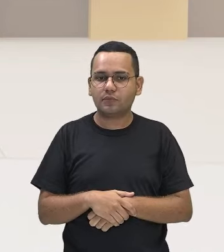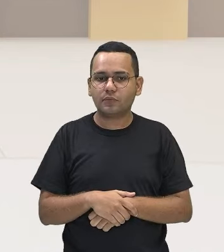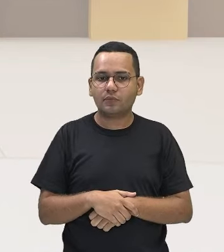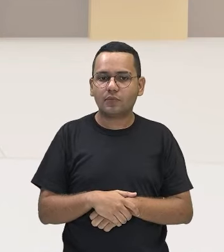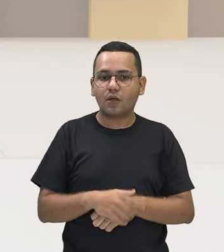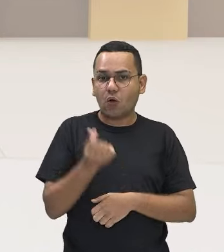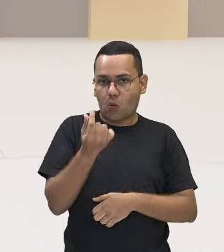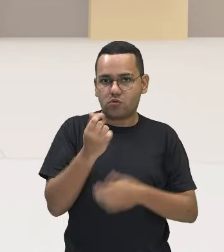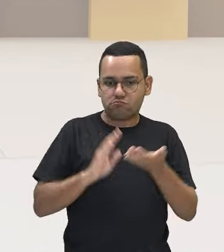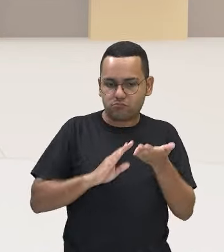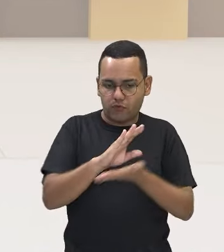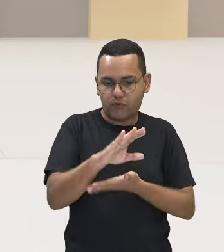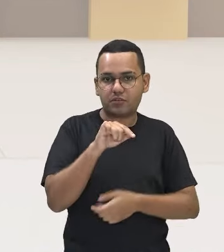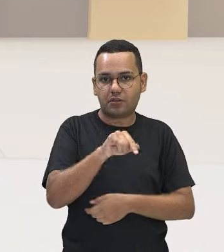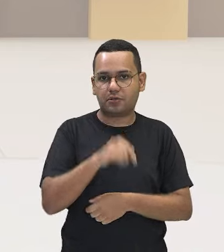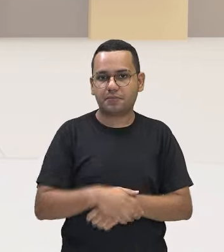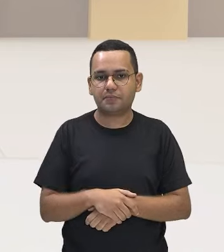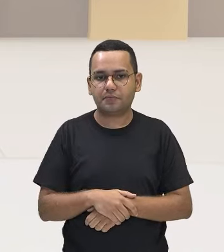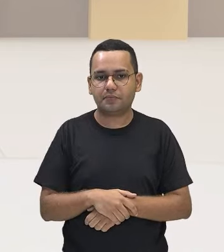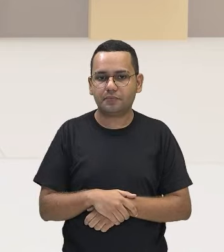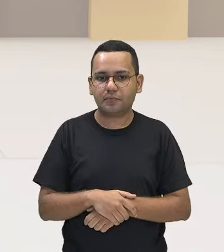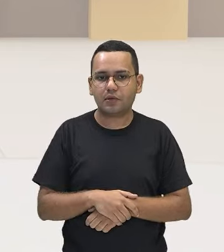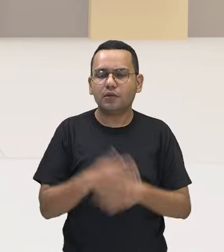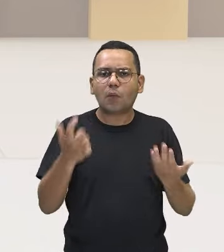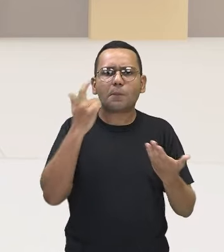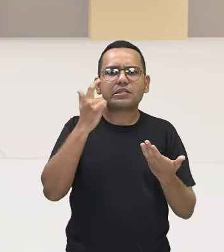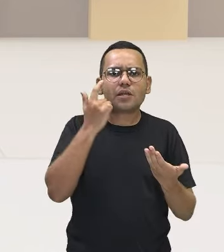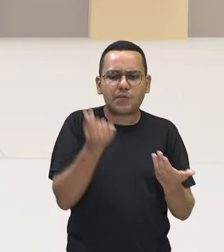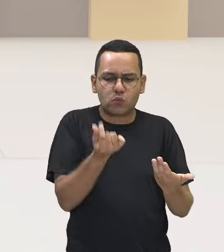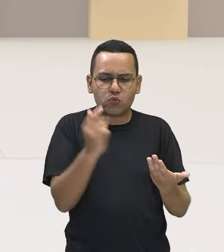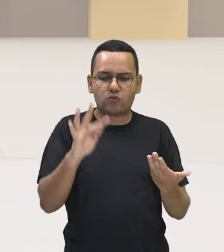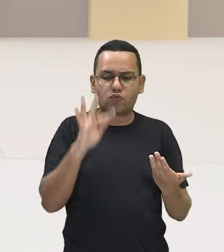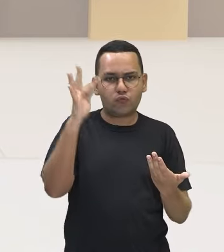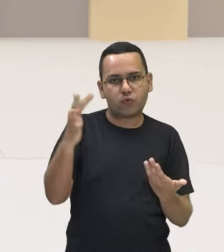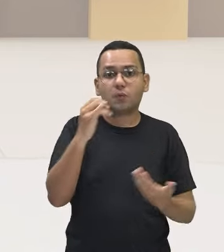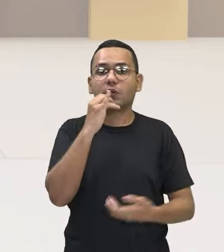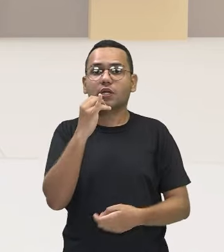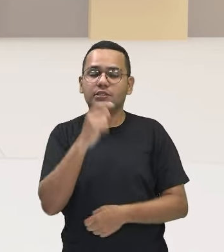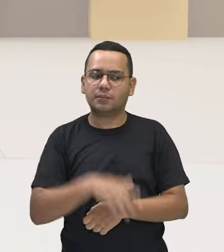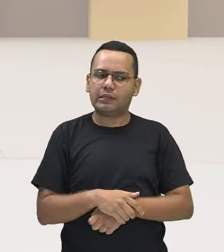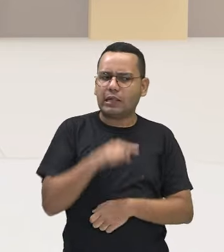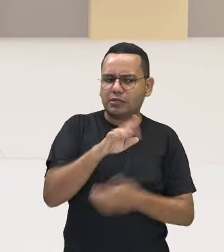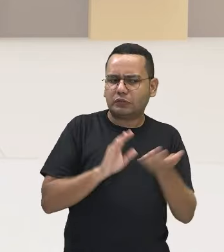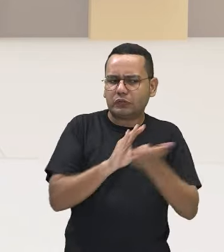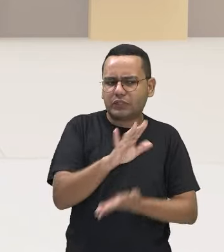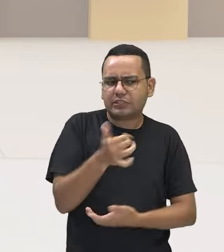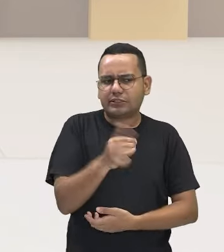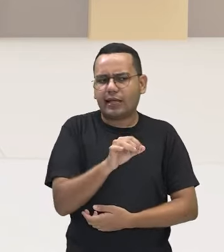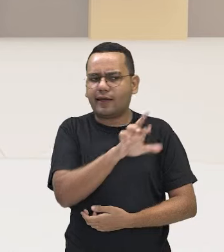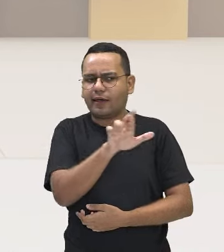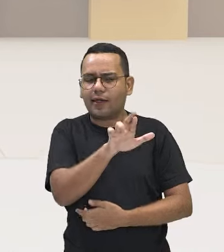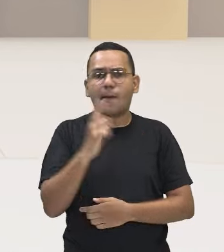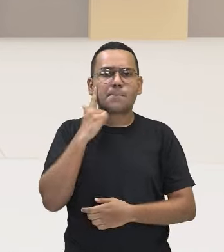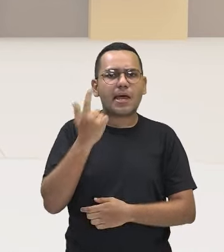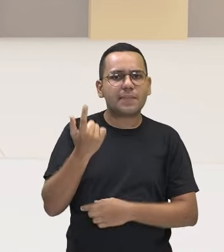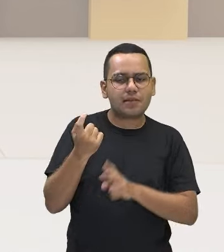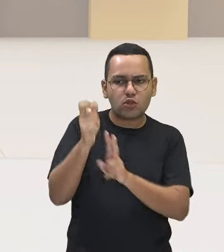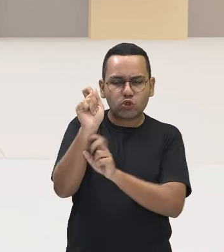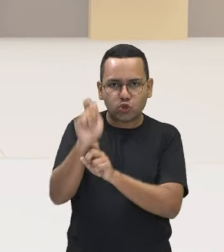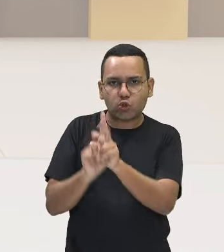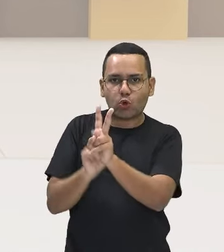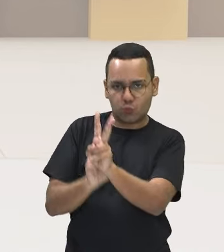vai precisar? Qual é a tua projeção financeira? Não, eu vou gastar R$10 aqui, mas eu acho que daqui a 2 meses já